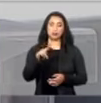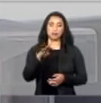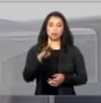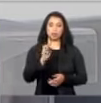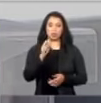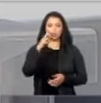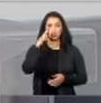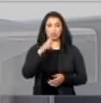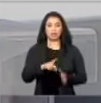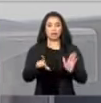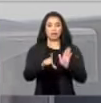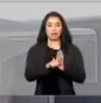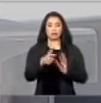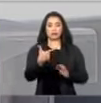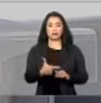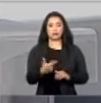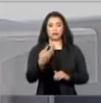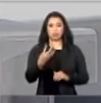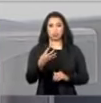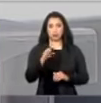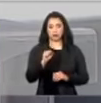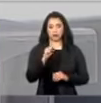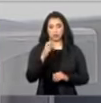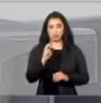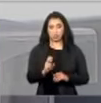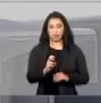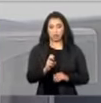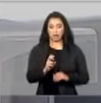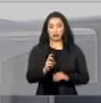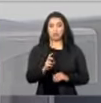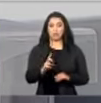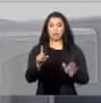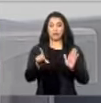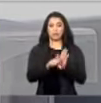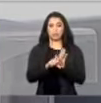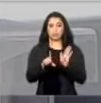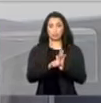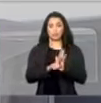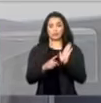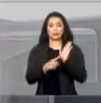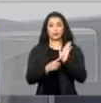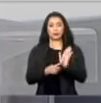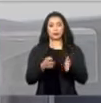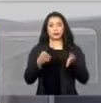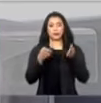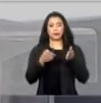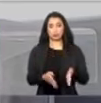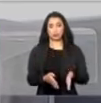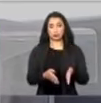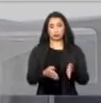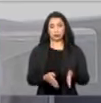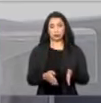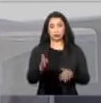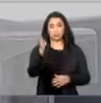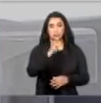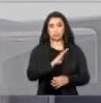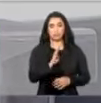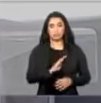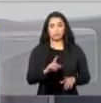Lei 12.485, que é a Lei das Teles, que incrementou a participação do produto brasileiro independente nas